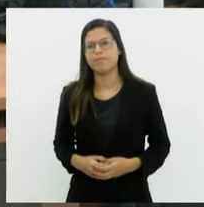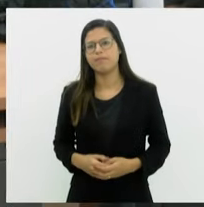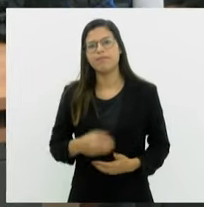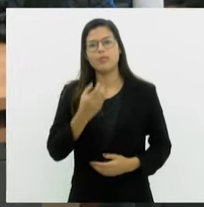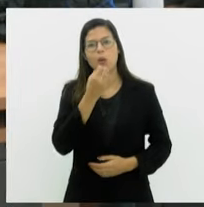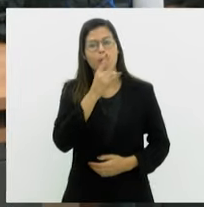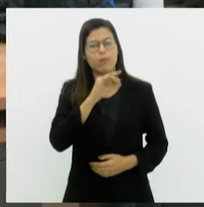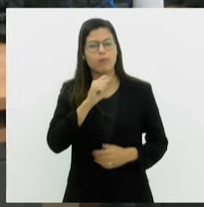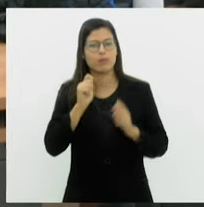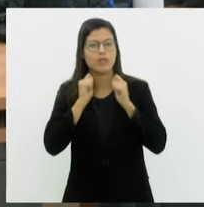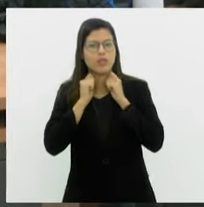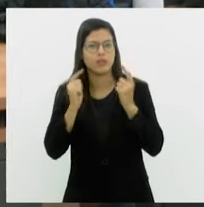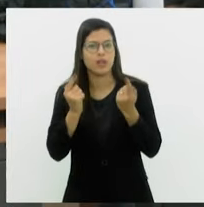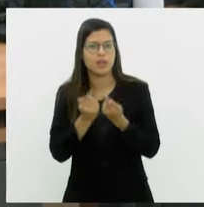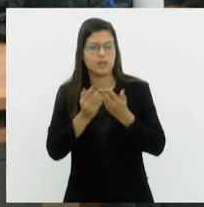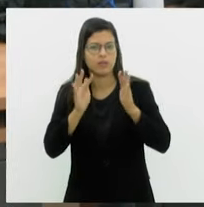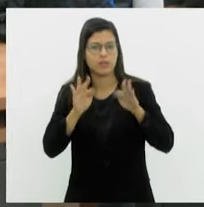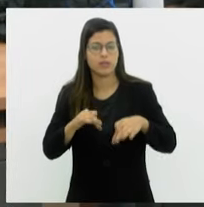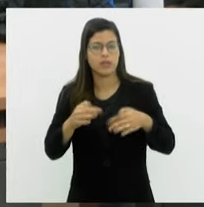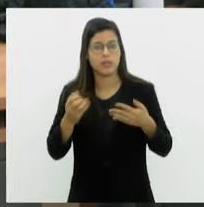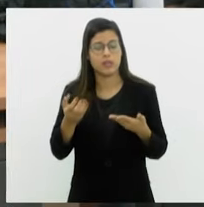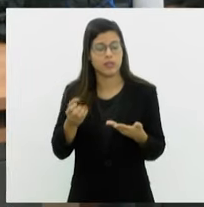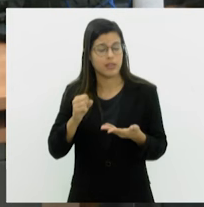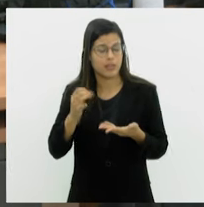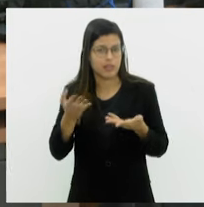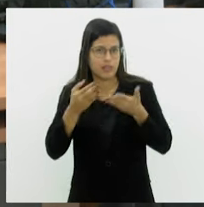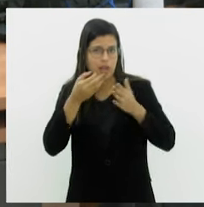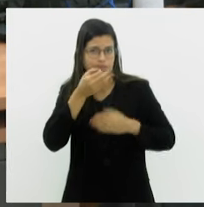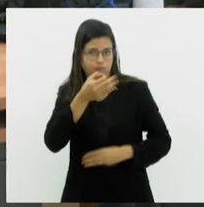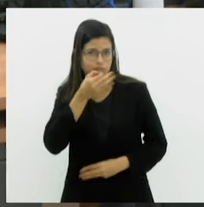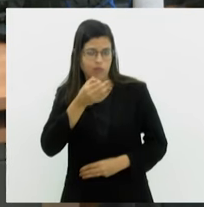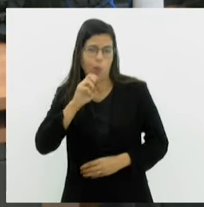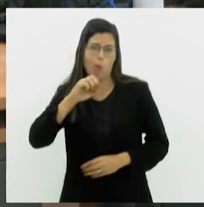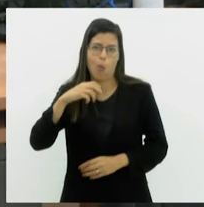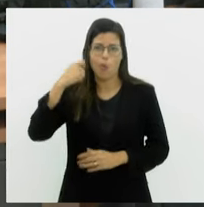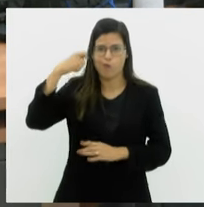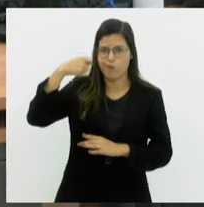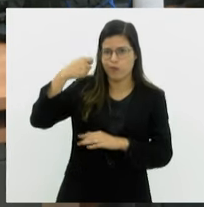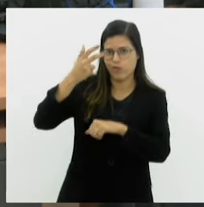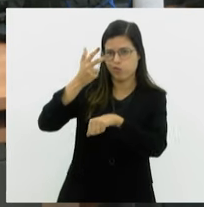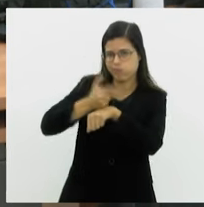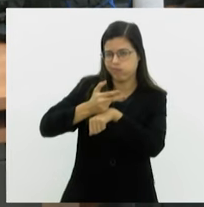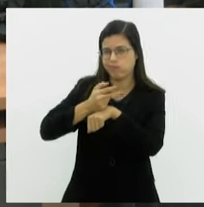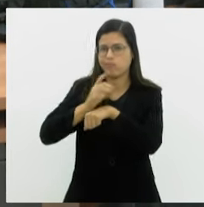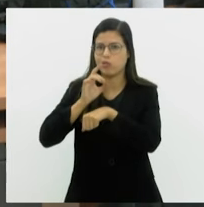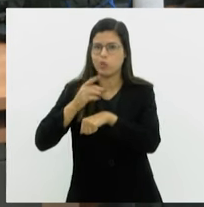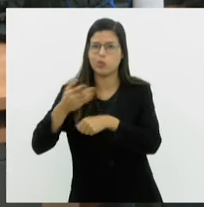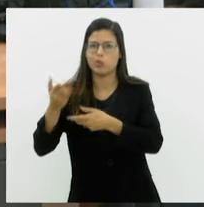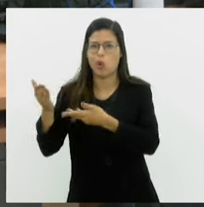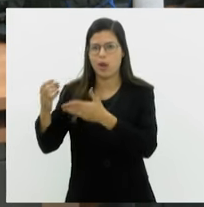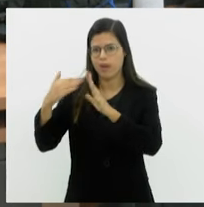Dia Alerj termina aqui. Se você quiser enviar sugestões ou vídeos aí da sua cidade, é só acessar nosso e-mail